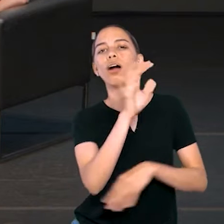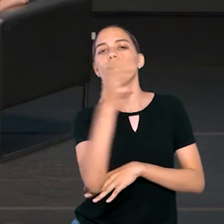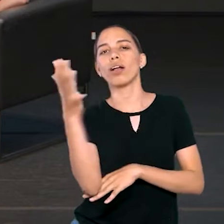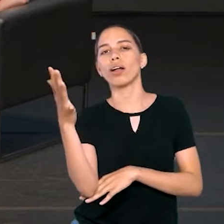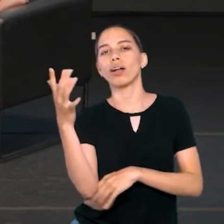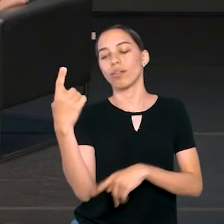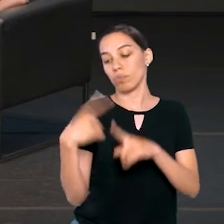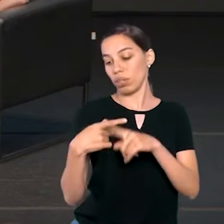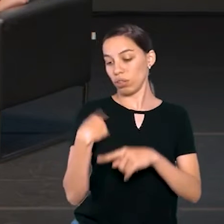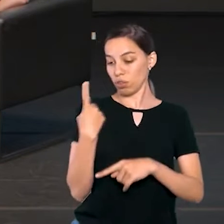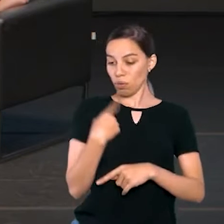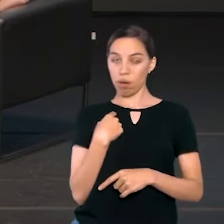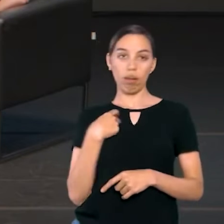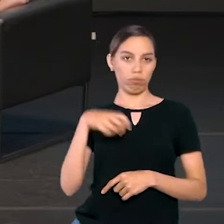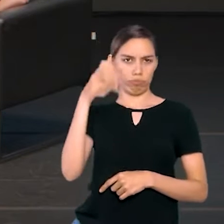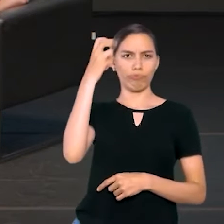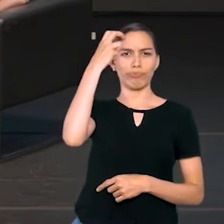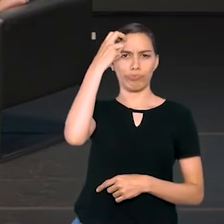é que somos a cultura.